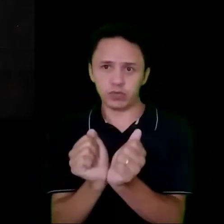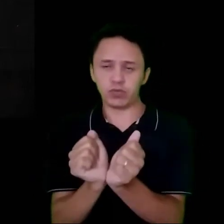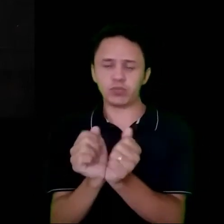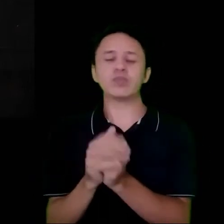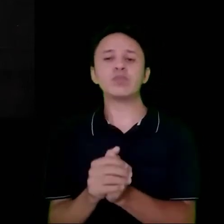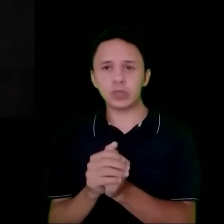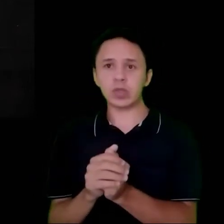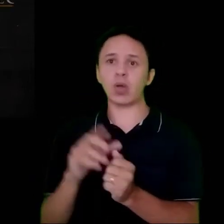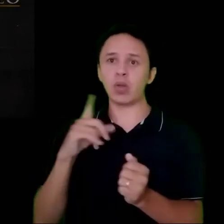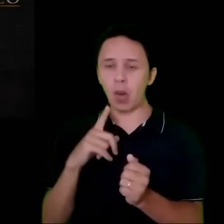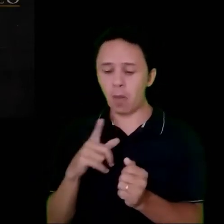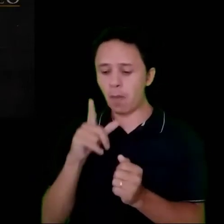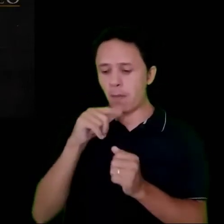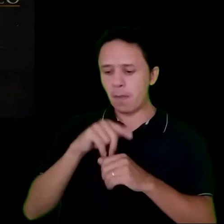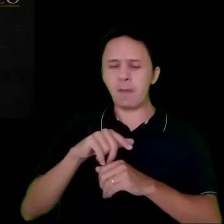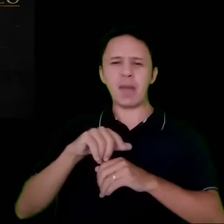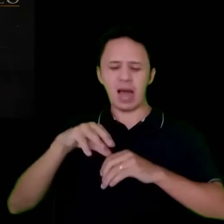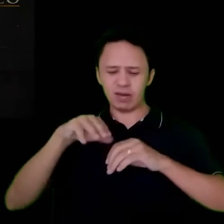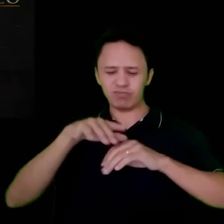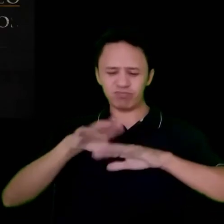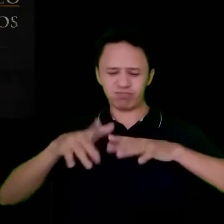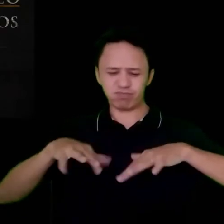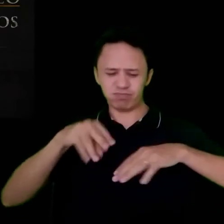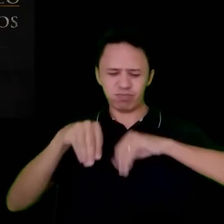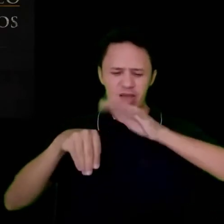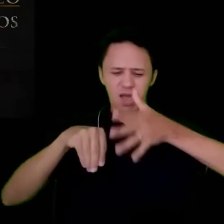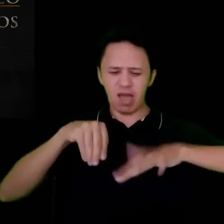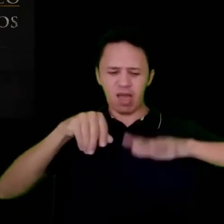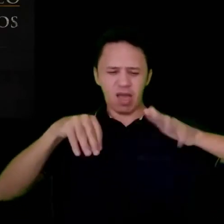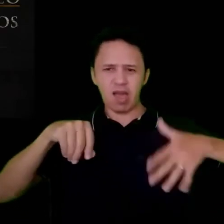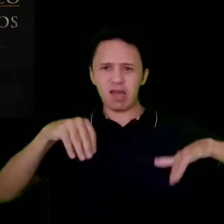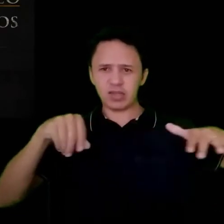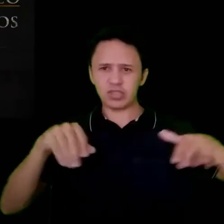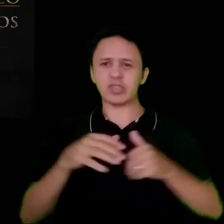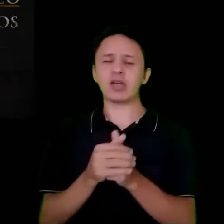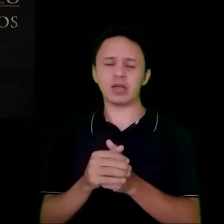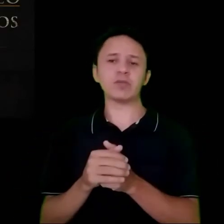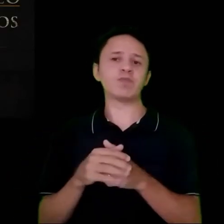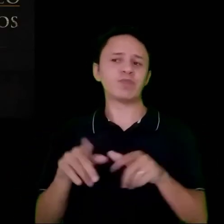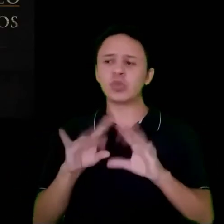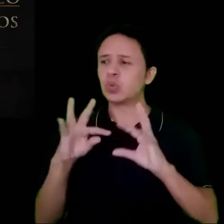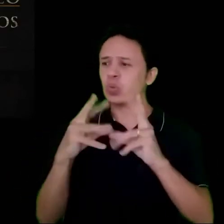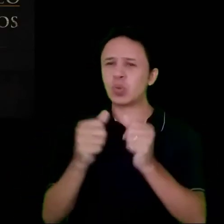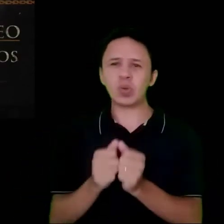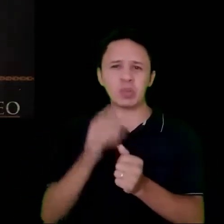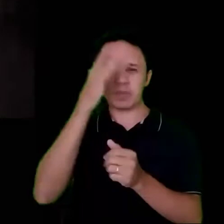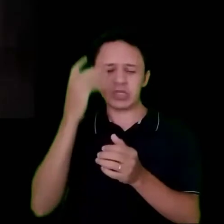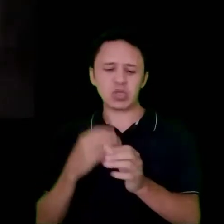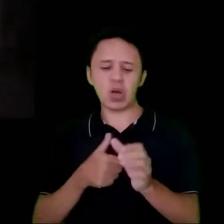eslavos. Nas cruzadas no mar Mediterrâneo, ocorreram a escravização tanto de muçulmanos quanto de cristãos